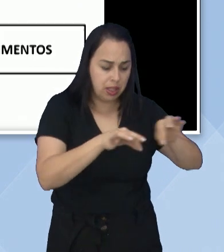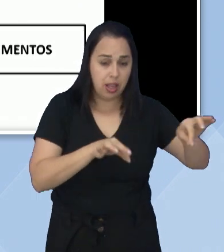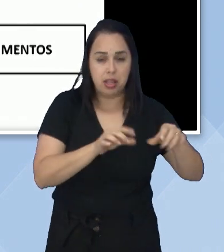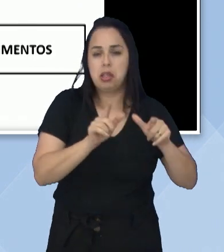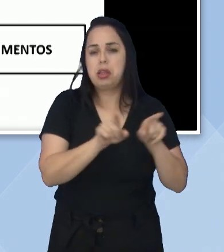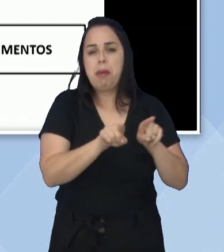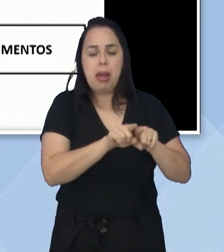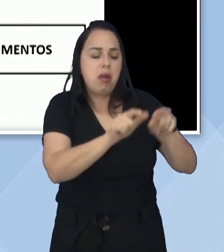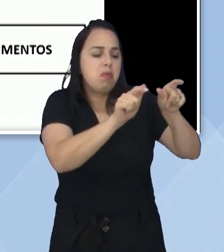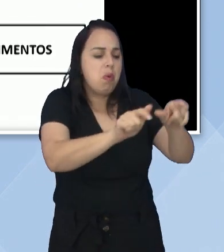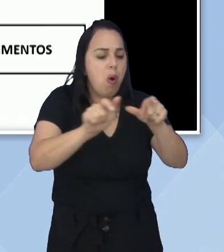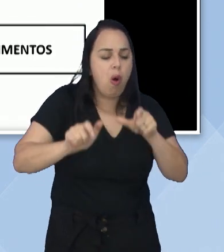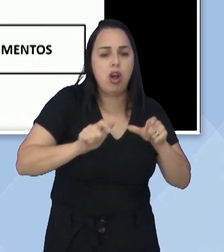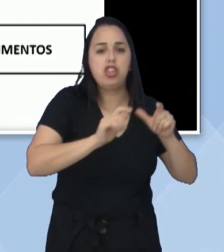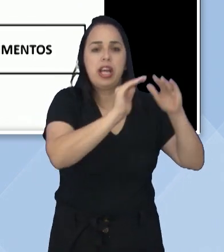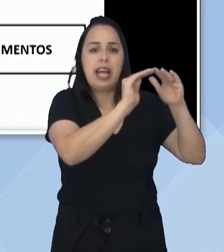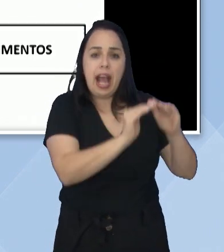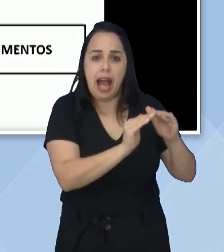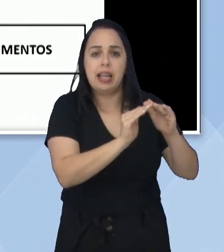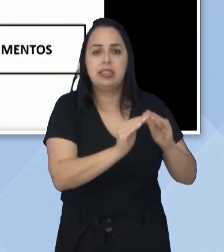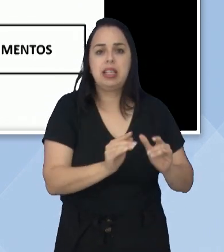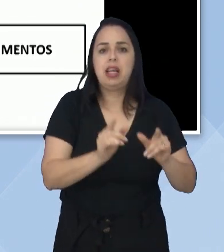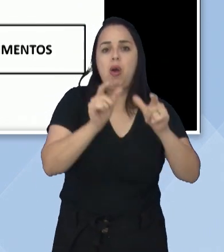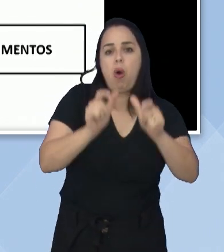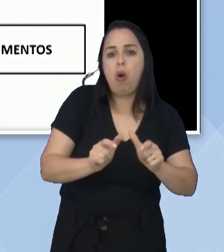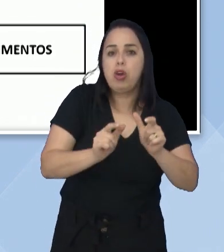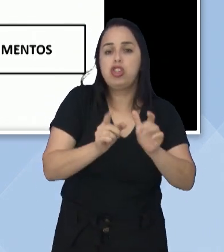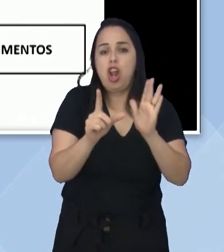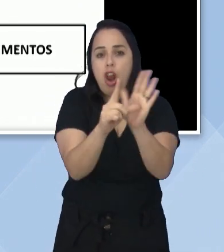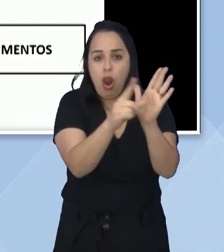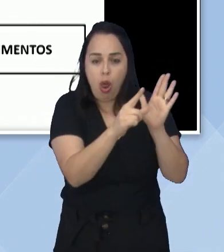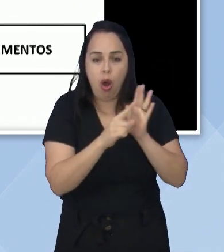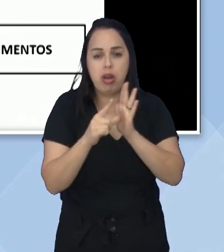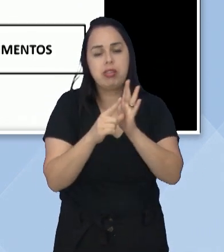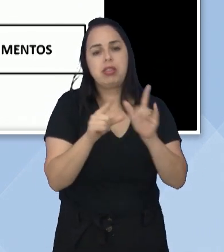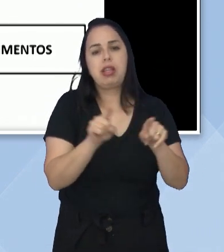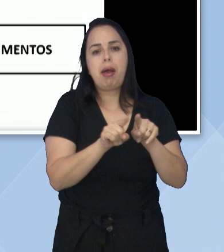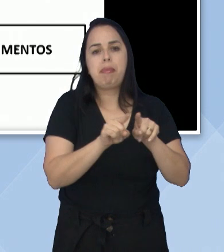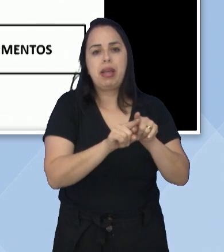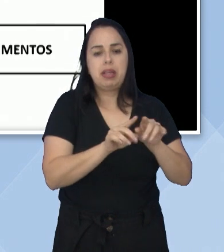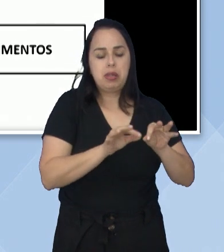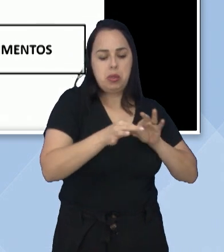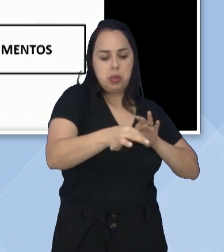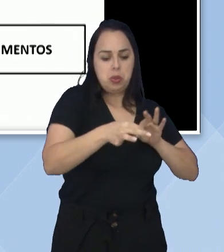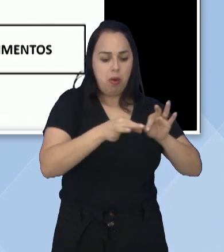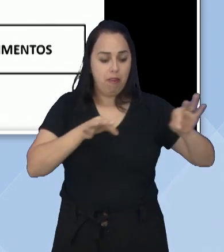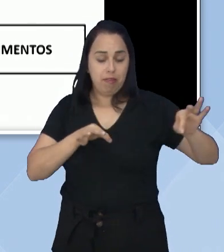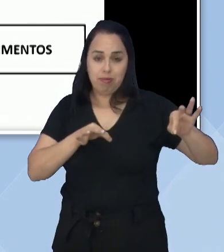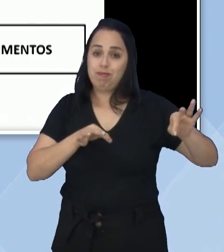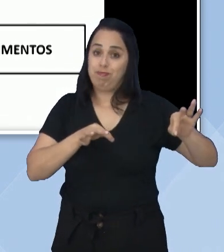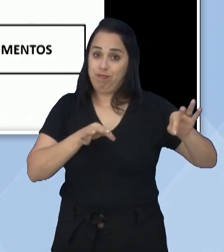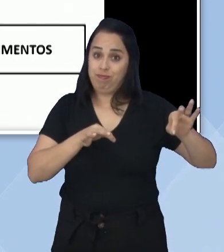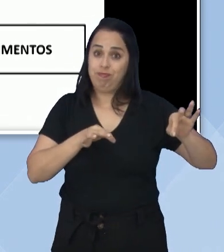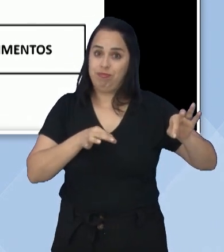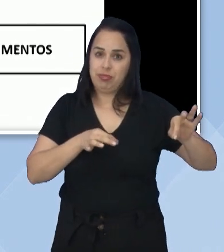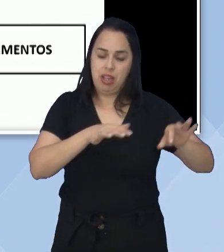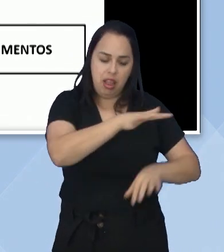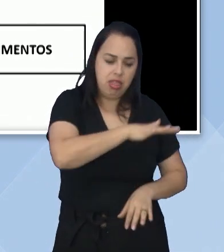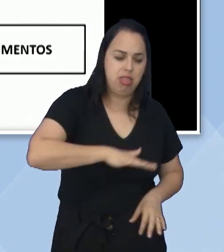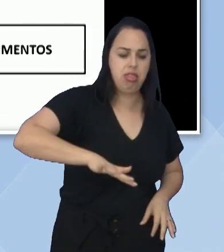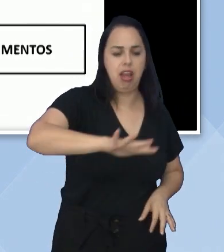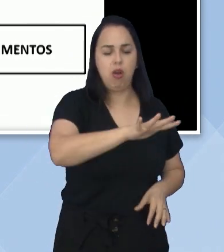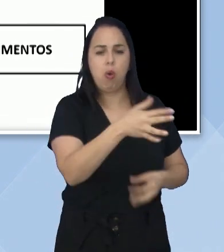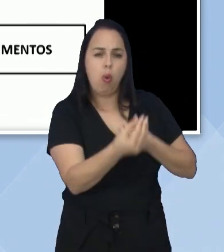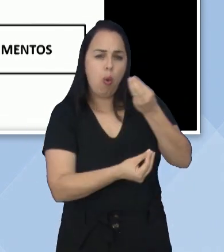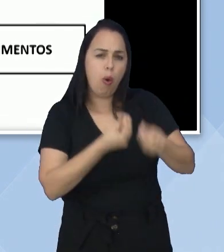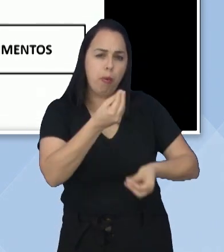Residencial comercial Industrial traz as taxas de ocupação recursos parâmetros gabaritos então é toda essa métrica